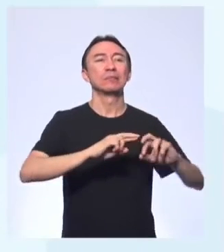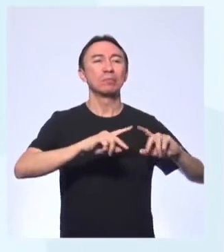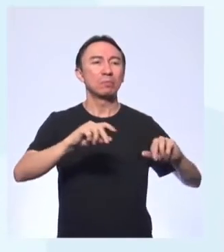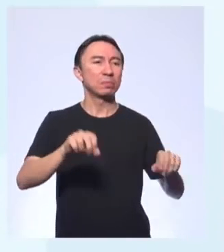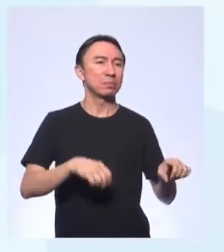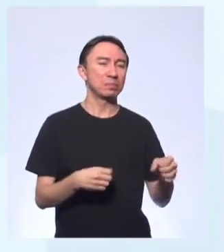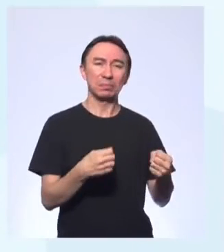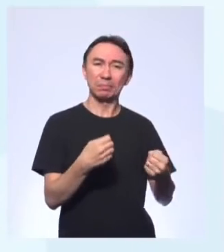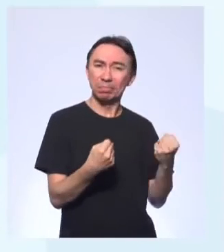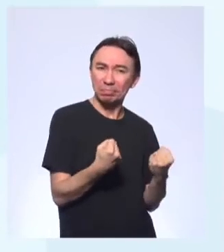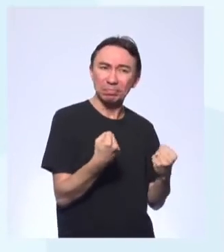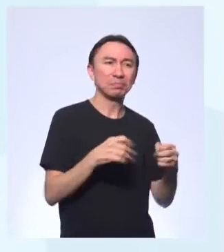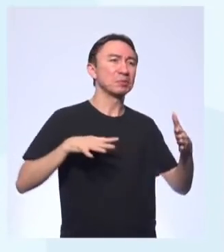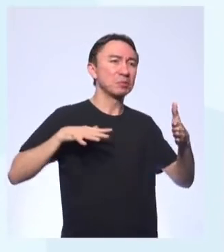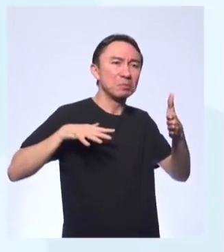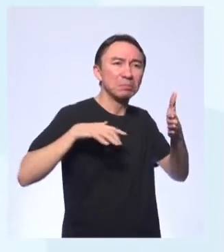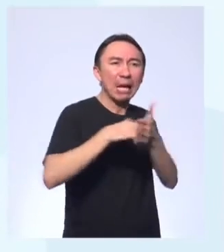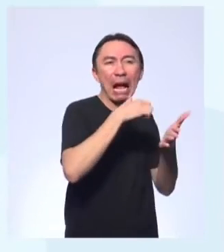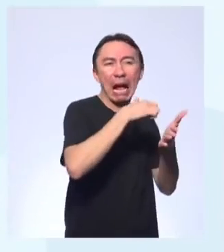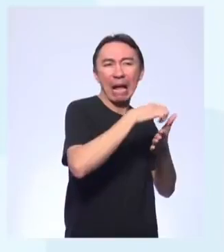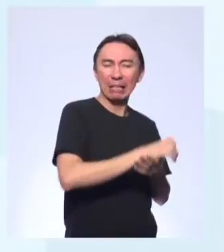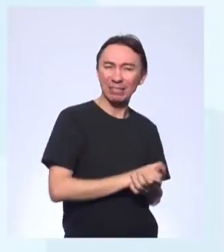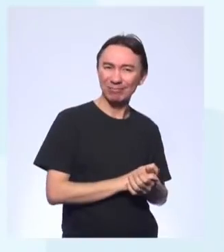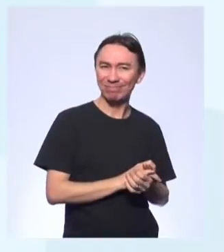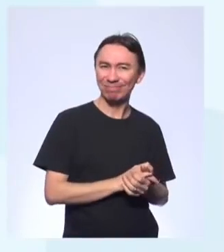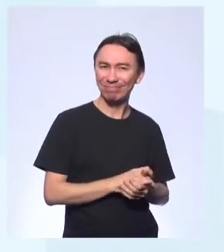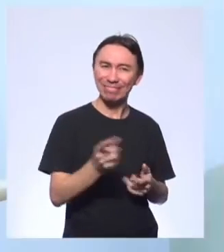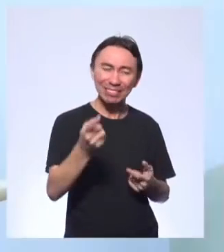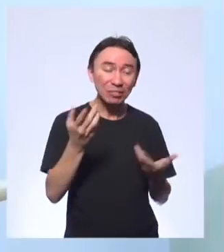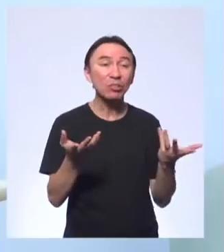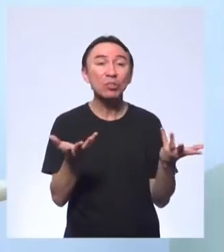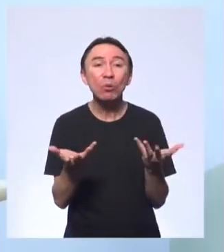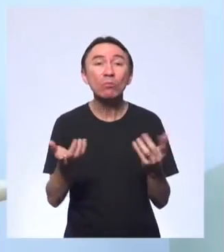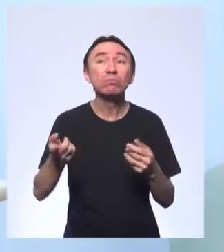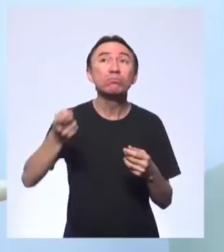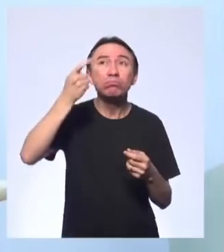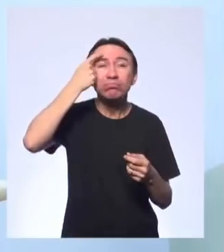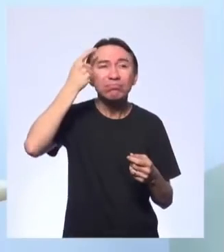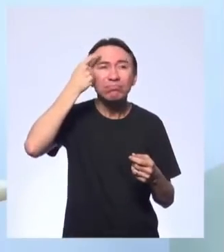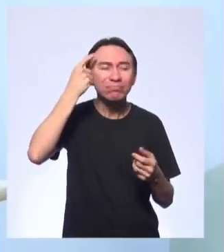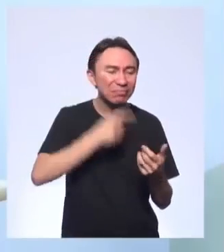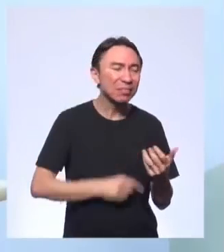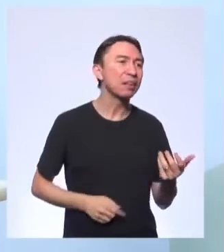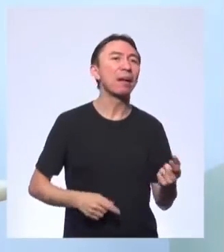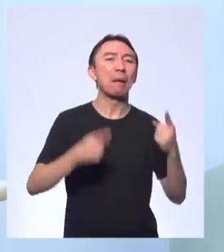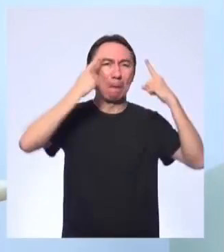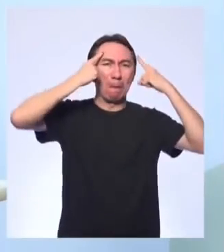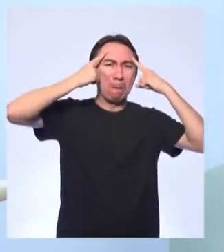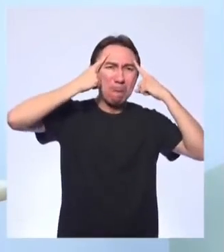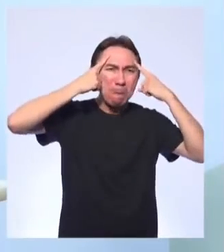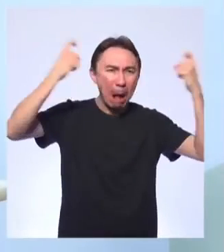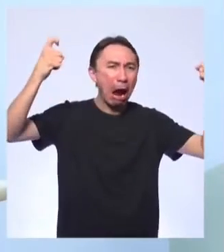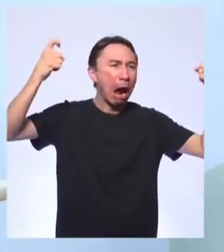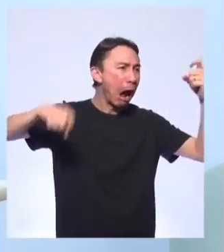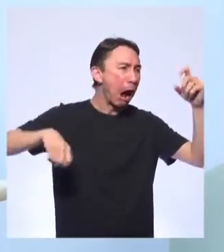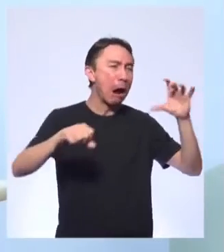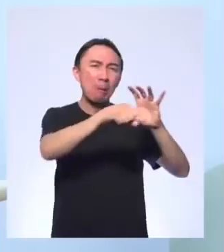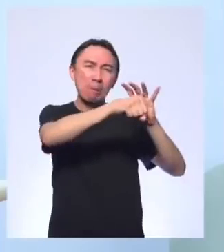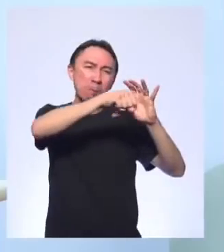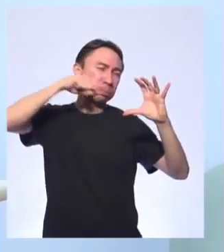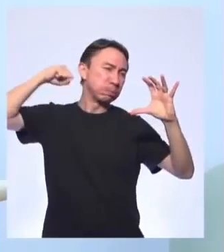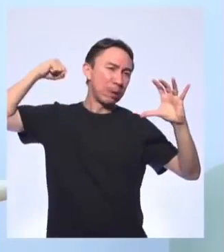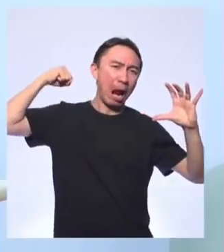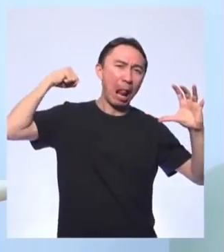precisa refletir o que faz toda essa questão da agressão. Então, está muito